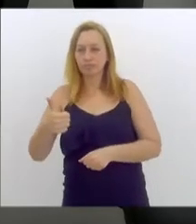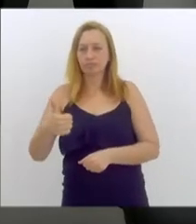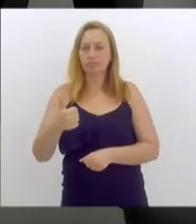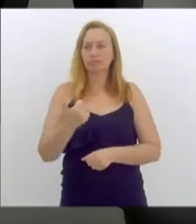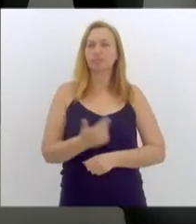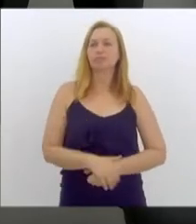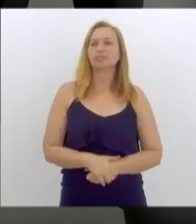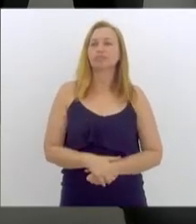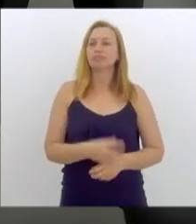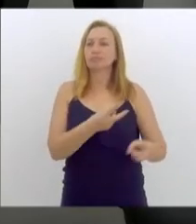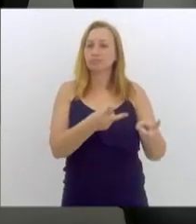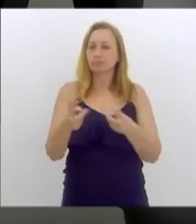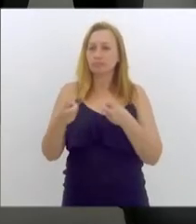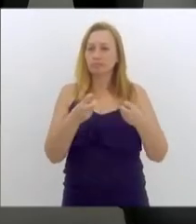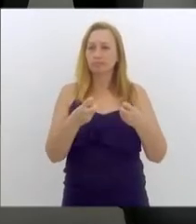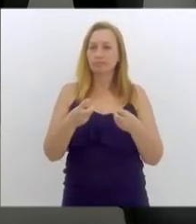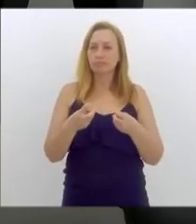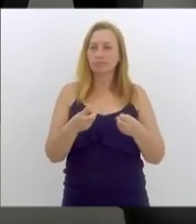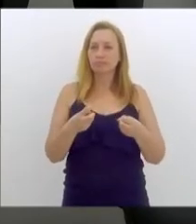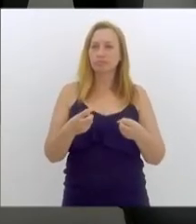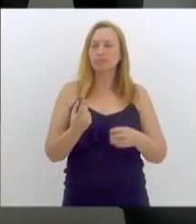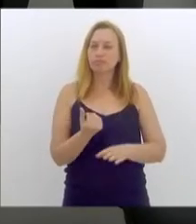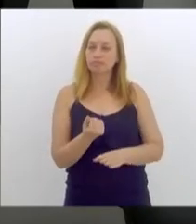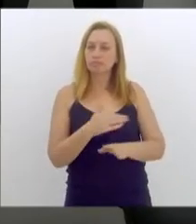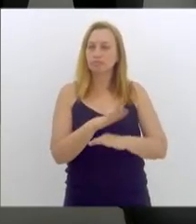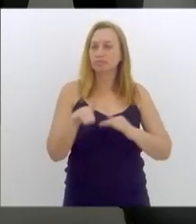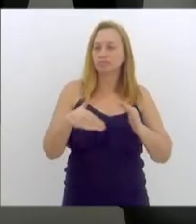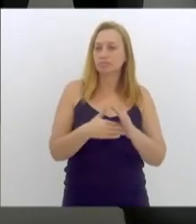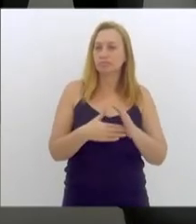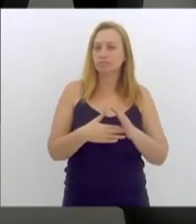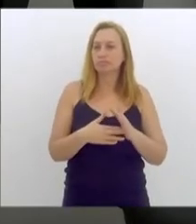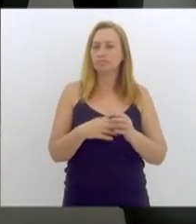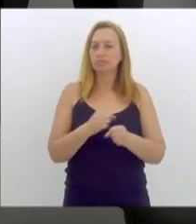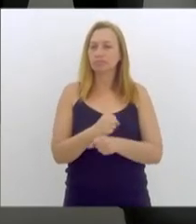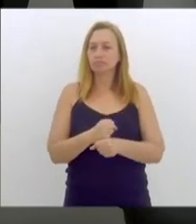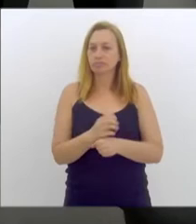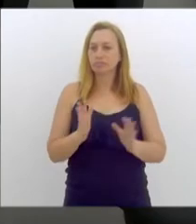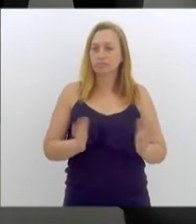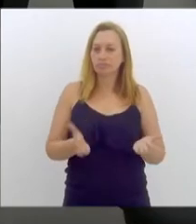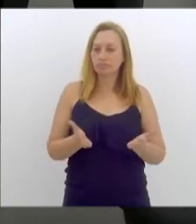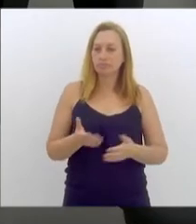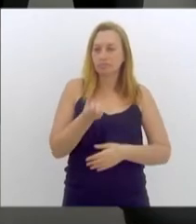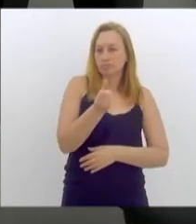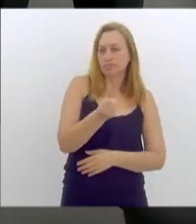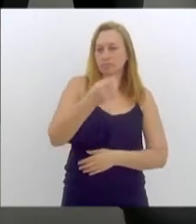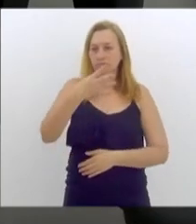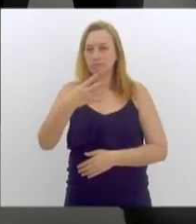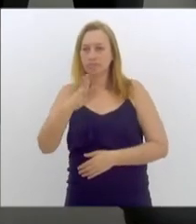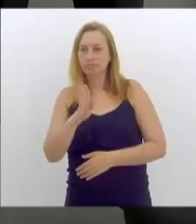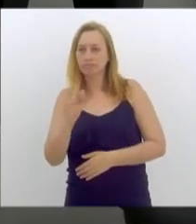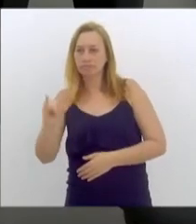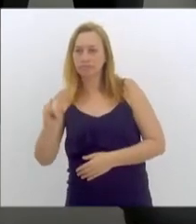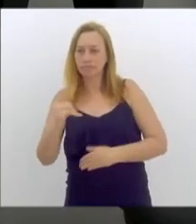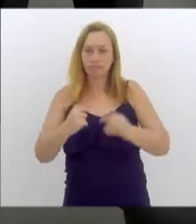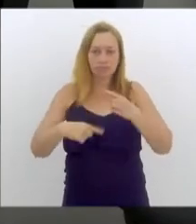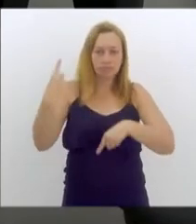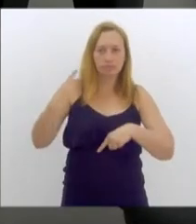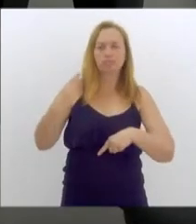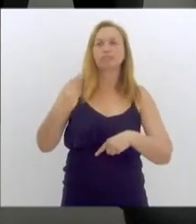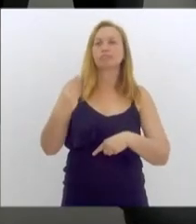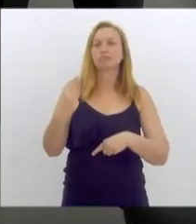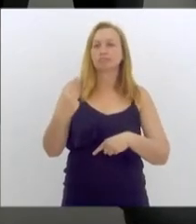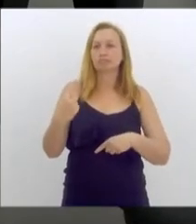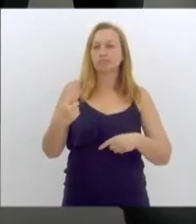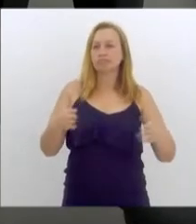a gente observa que a receita líquida foi de 64 bits superando é